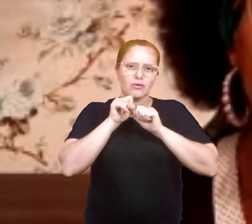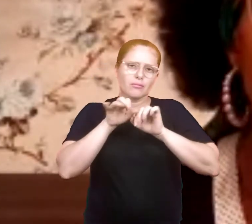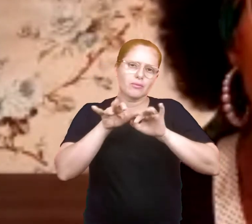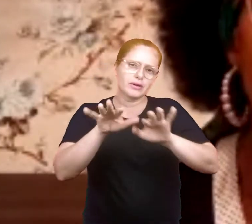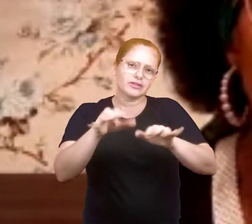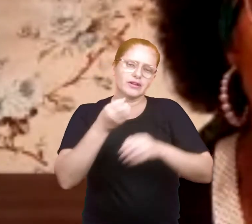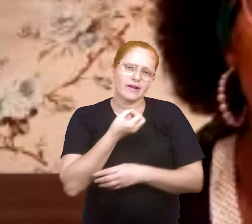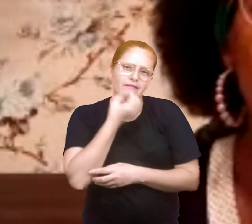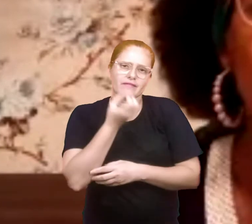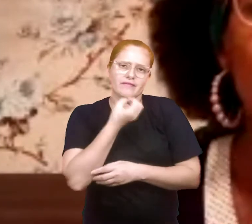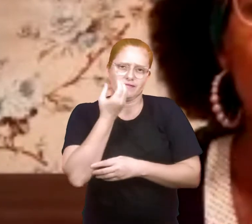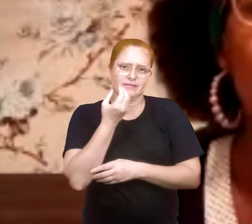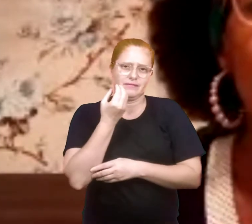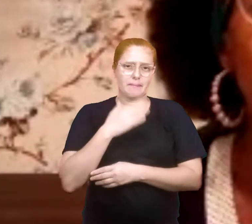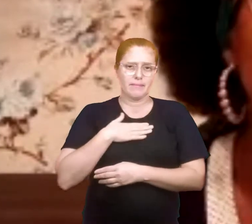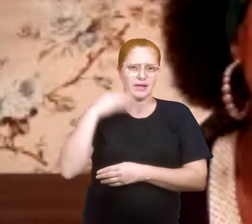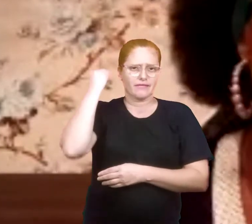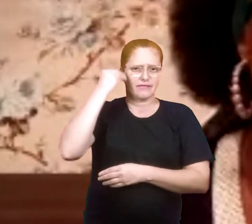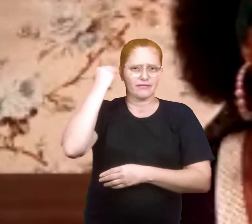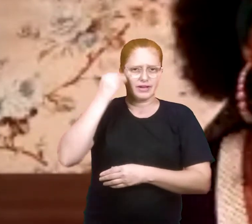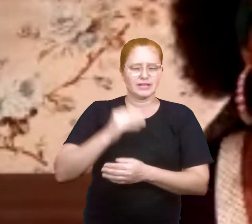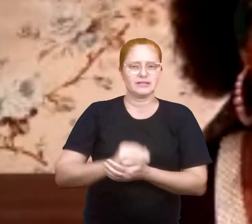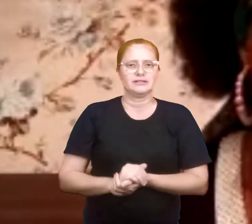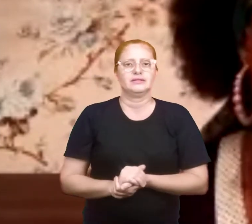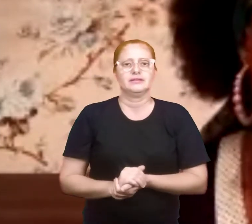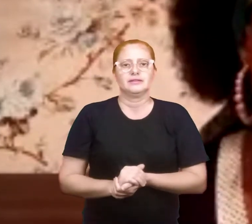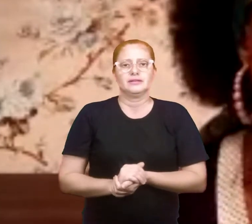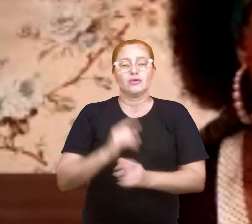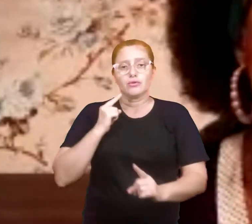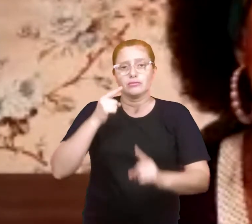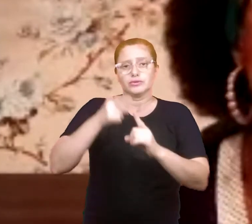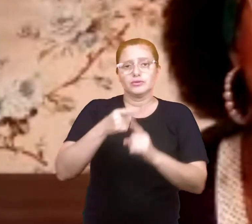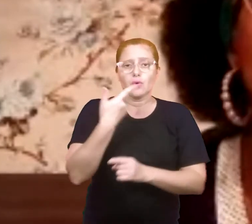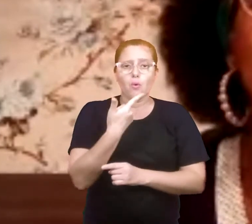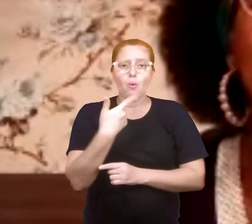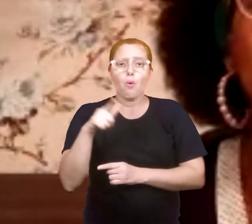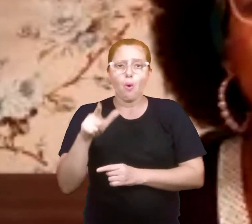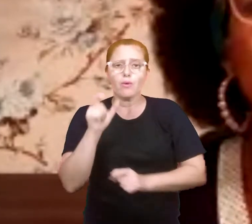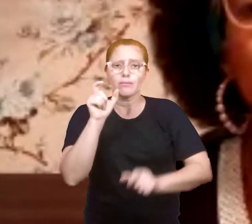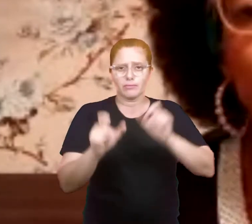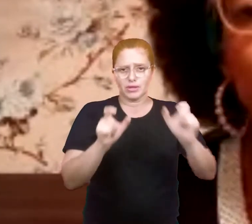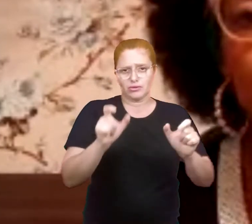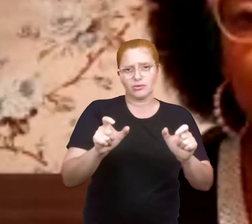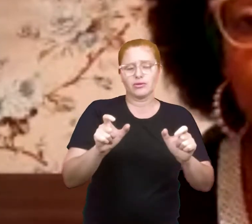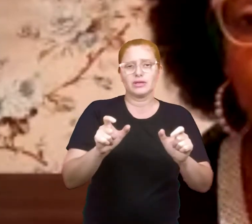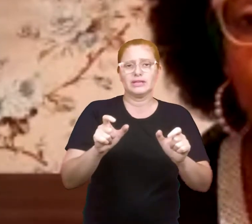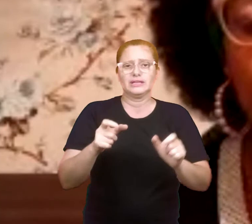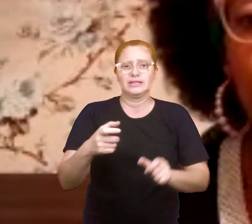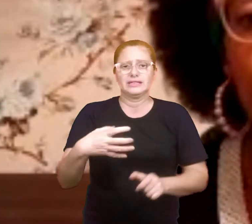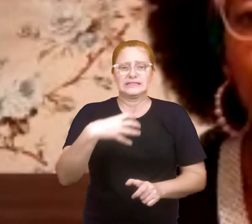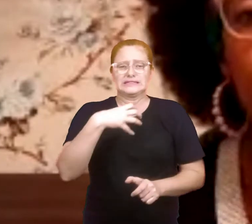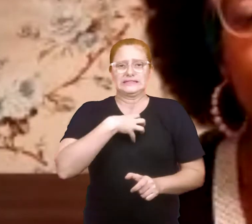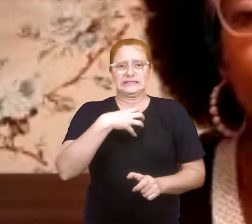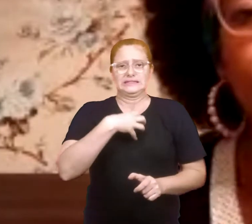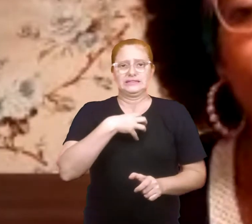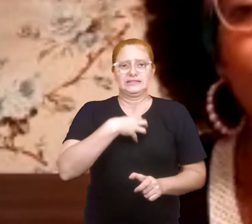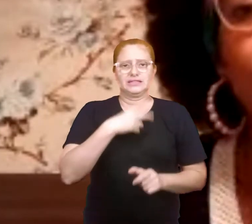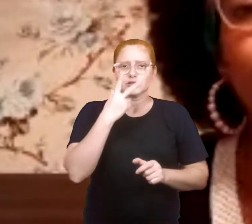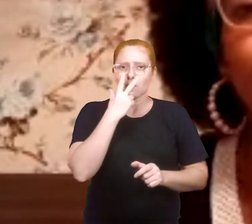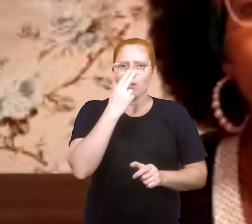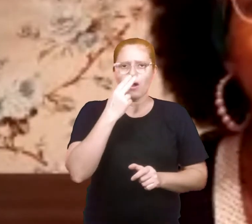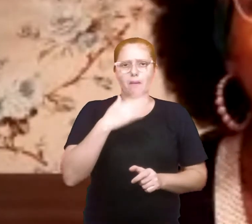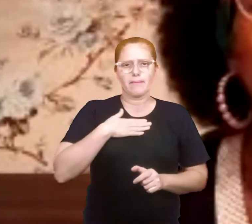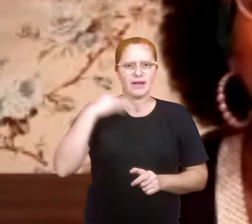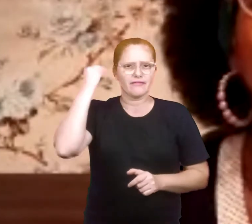vivência, a fim de que outras pessoas, quando se vejam na situação em que eu me vi e